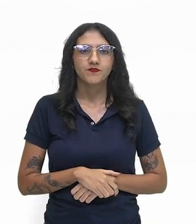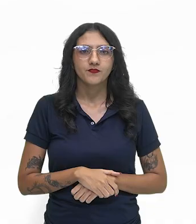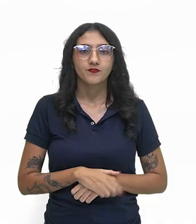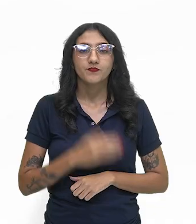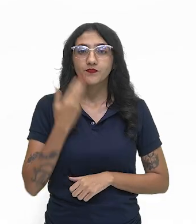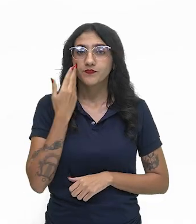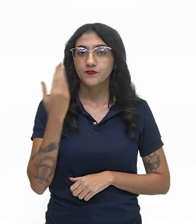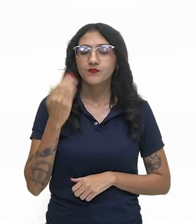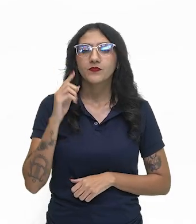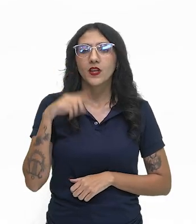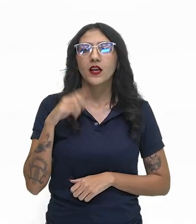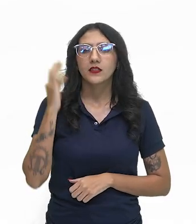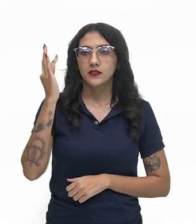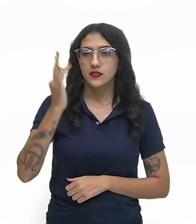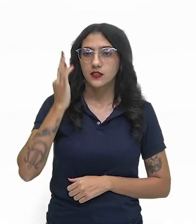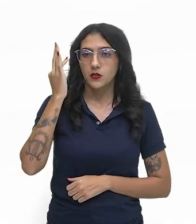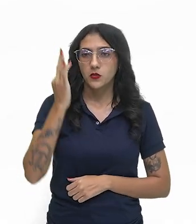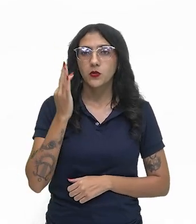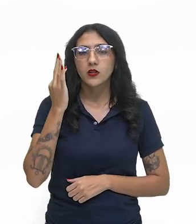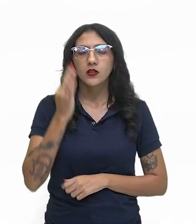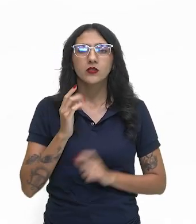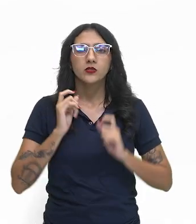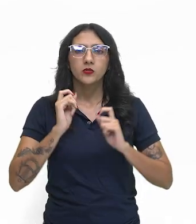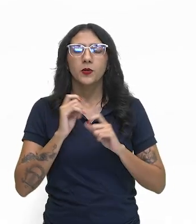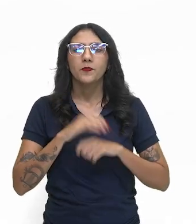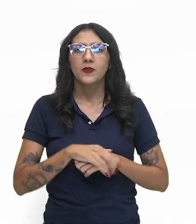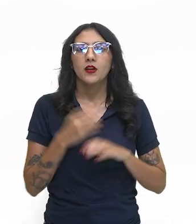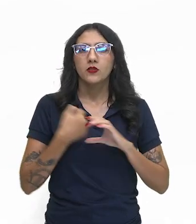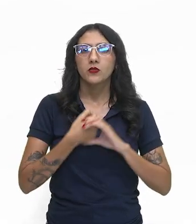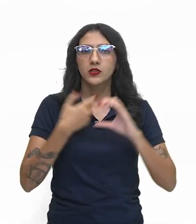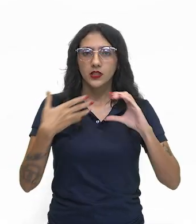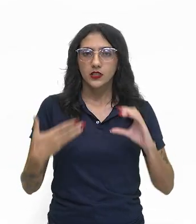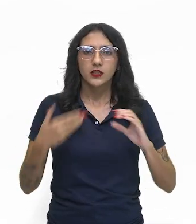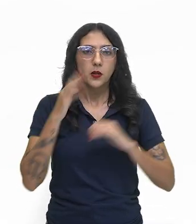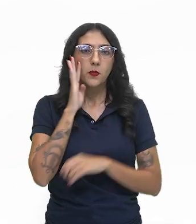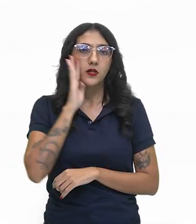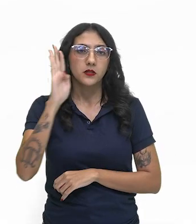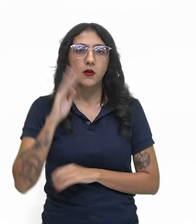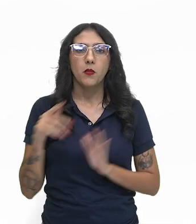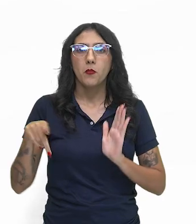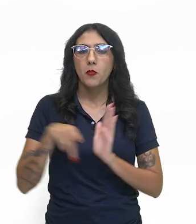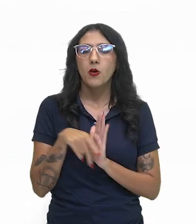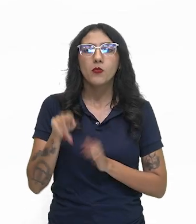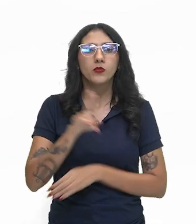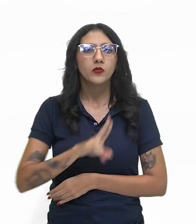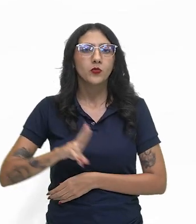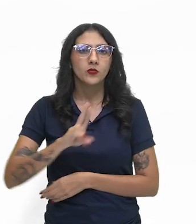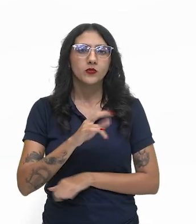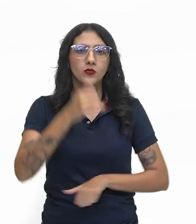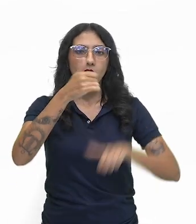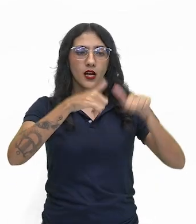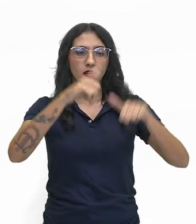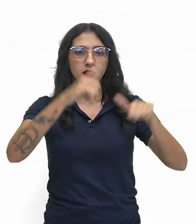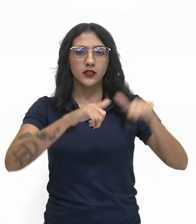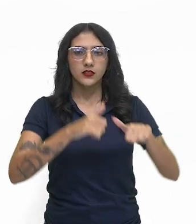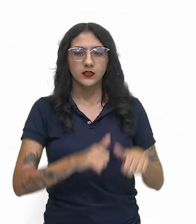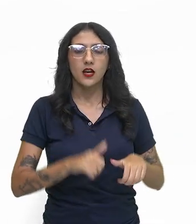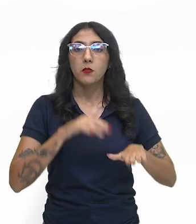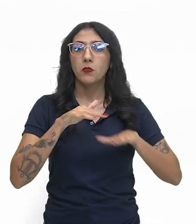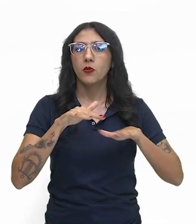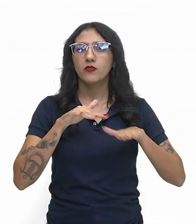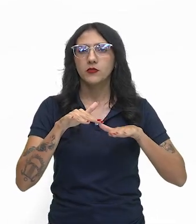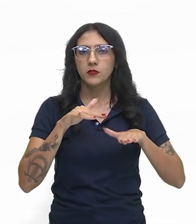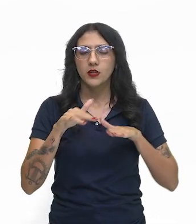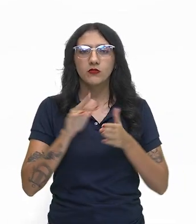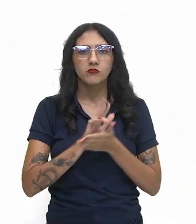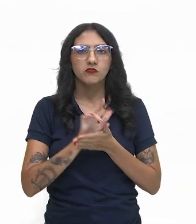Newton são os princípios fundamentais usados para analisar